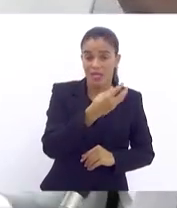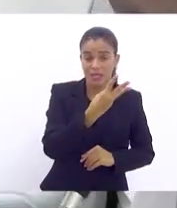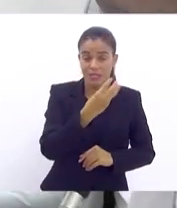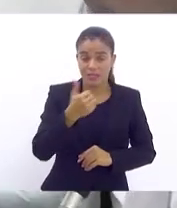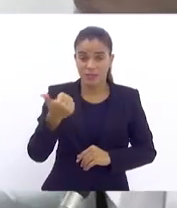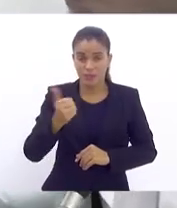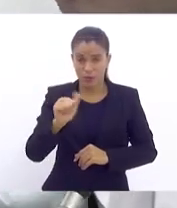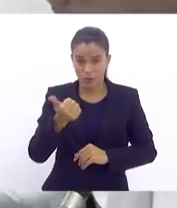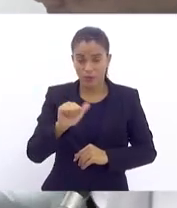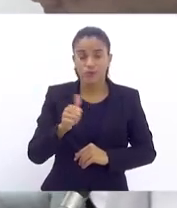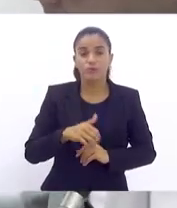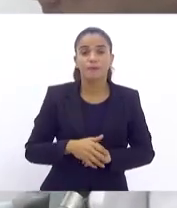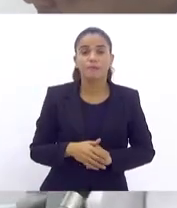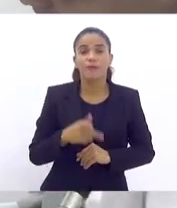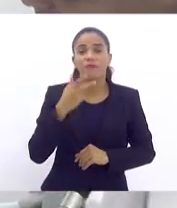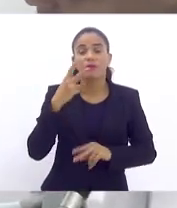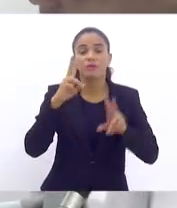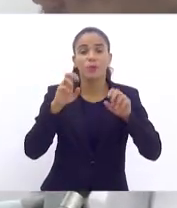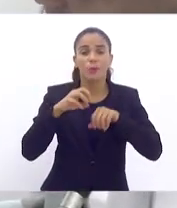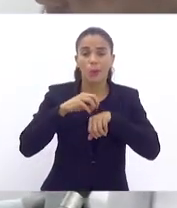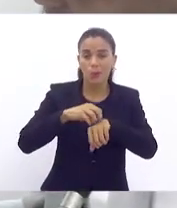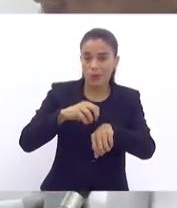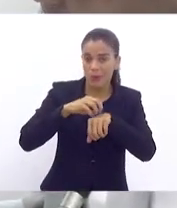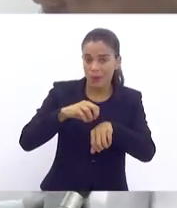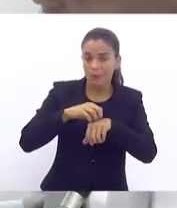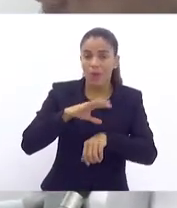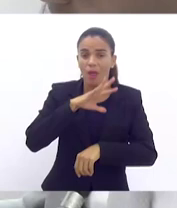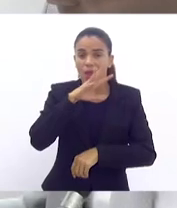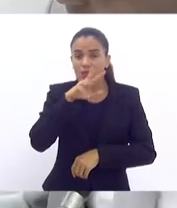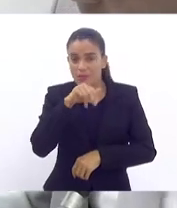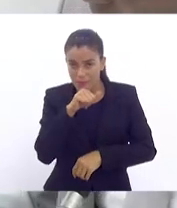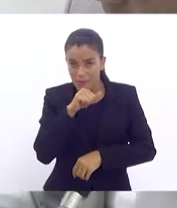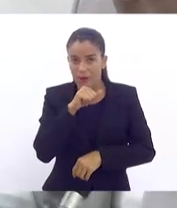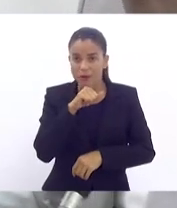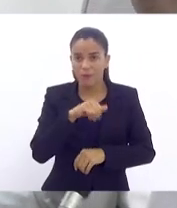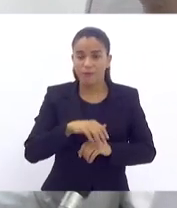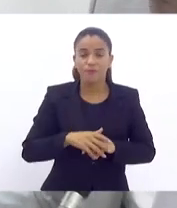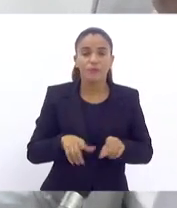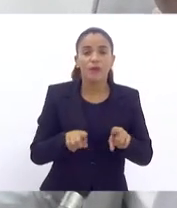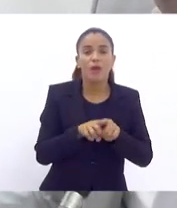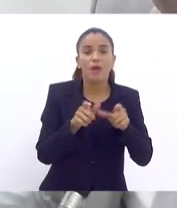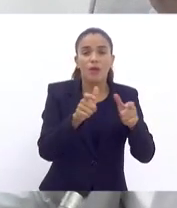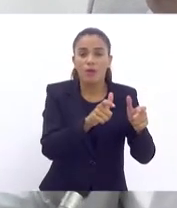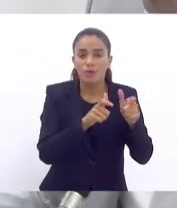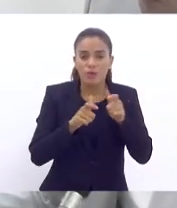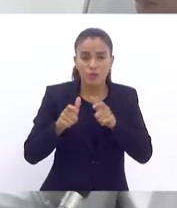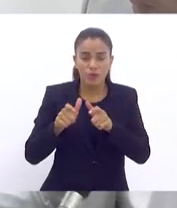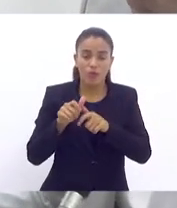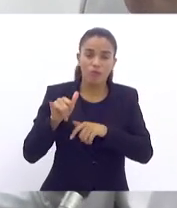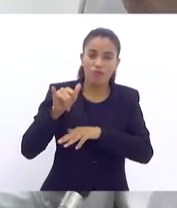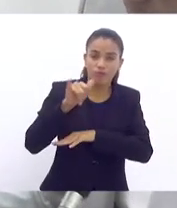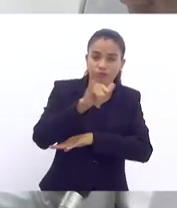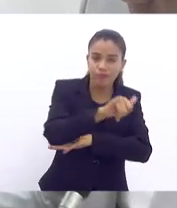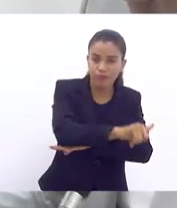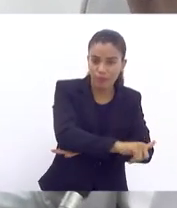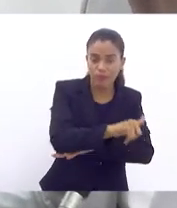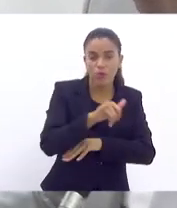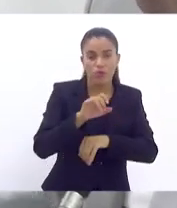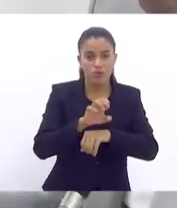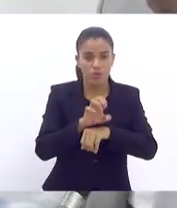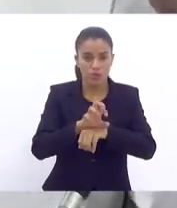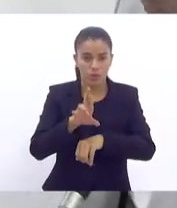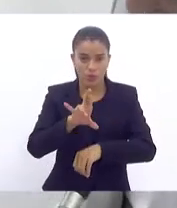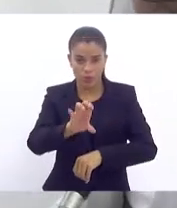Rodrigo Amorim que dispõe sobre o transporte animal de assistência emocional e animal de serviço nas cabines de aeronaves operários no ano do Estado do Rio de